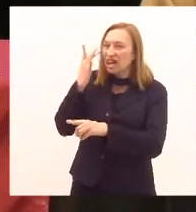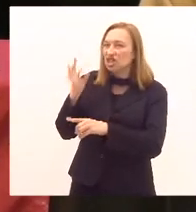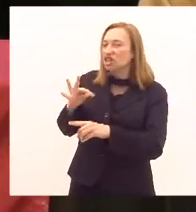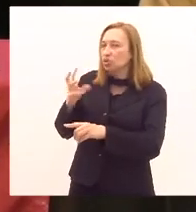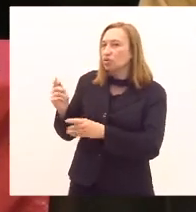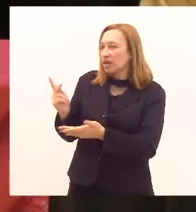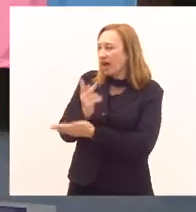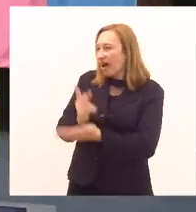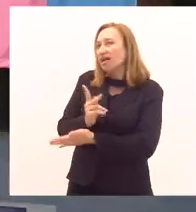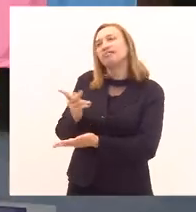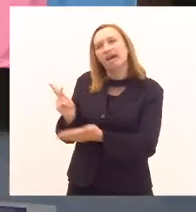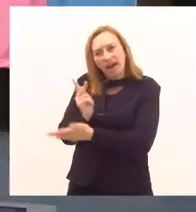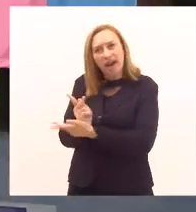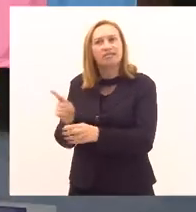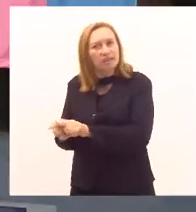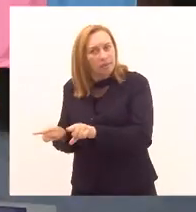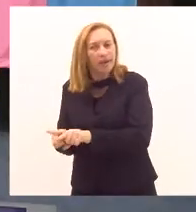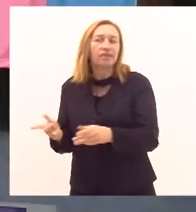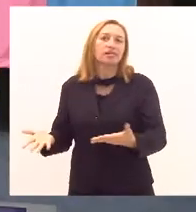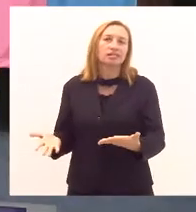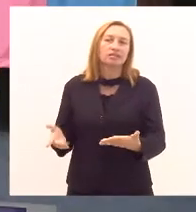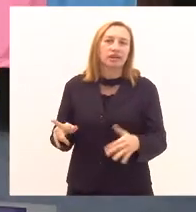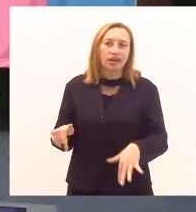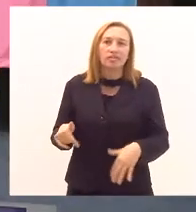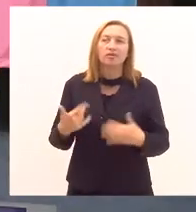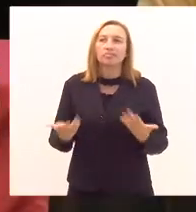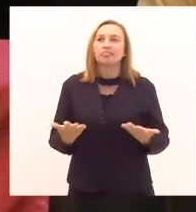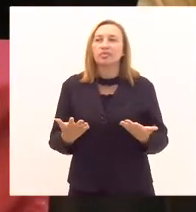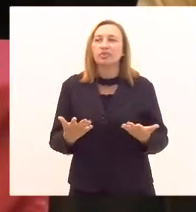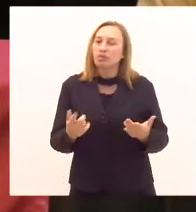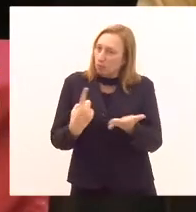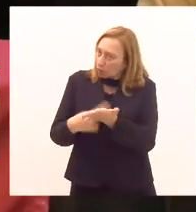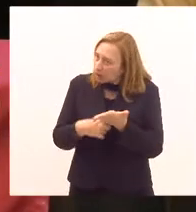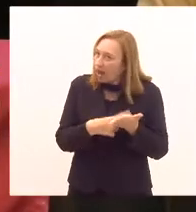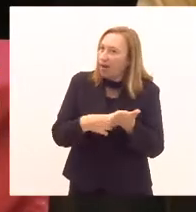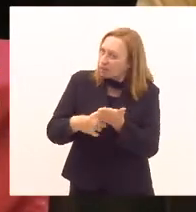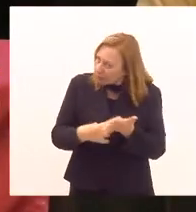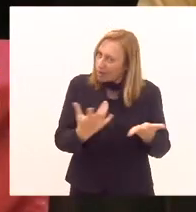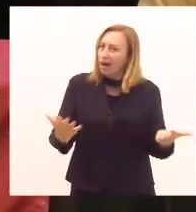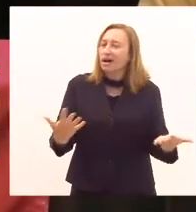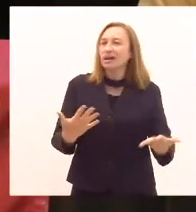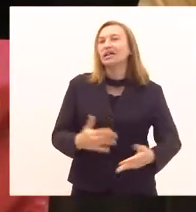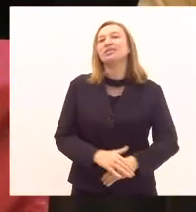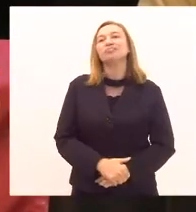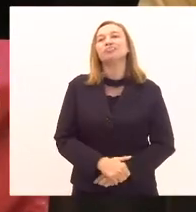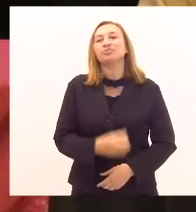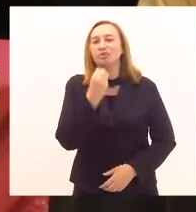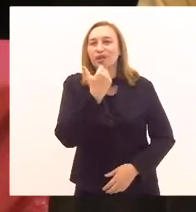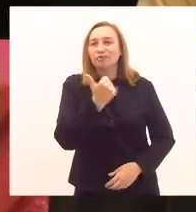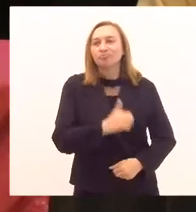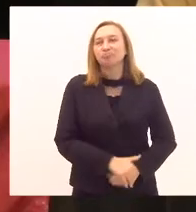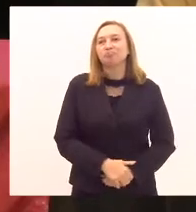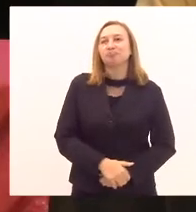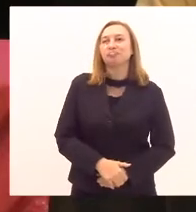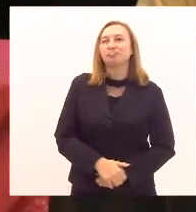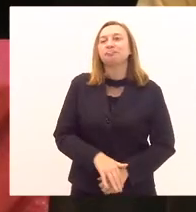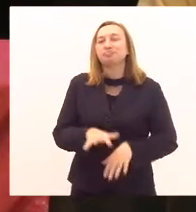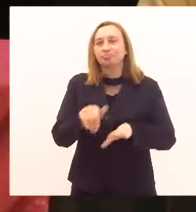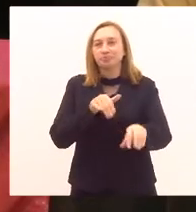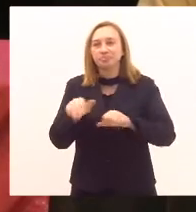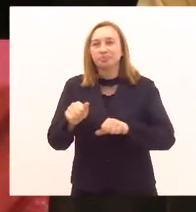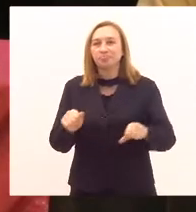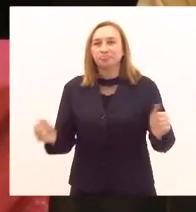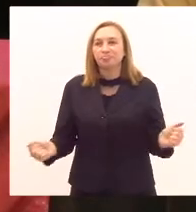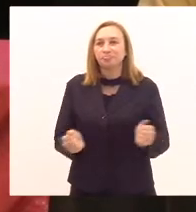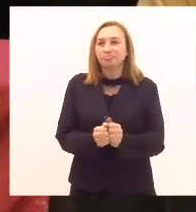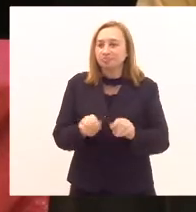também. Ela é que está errada também. Né? Vamos combinar isso. Né? Muito bem. Chamamos, então, para compor